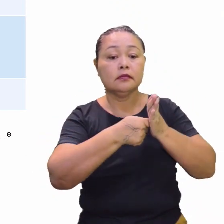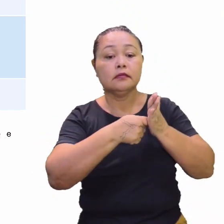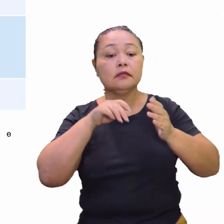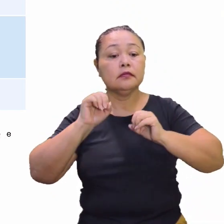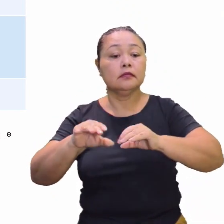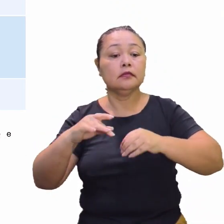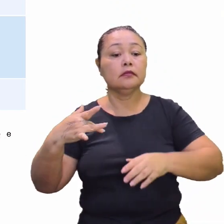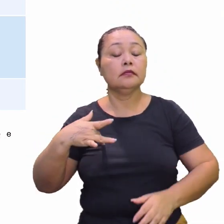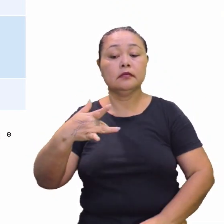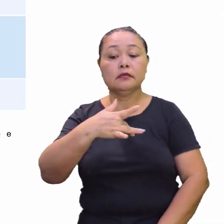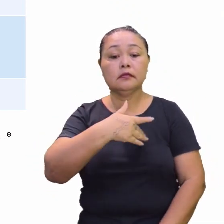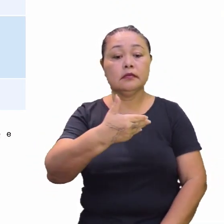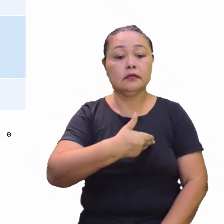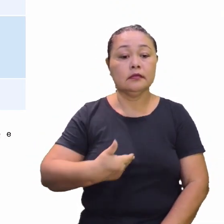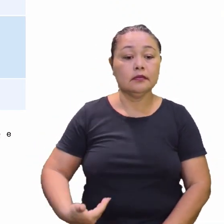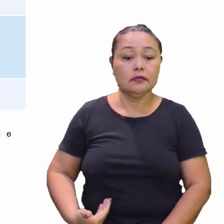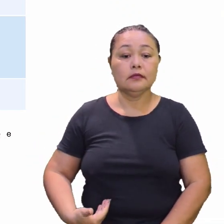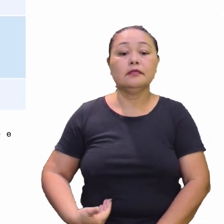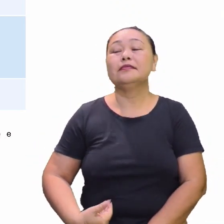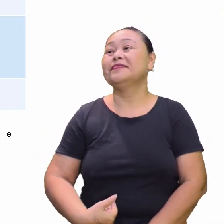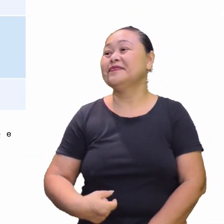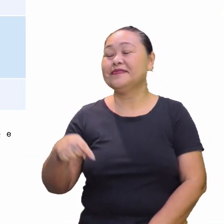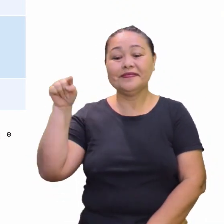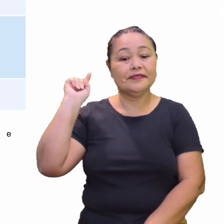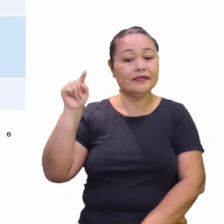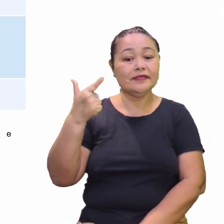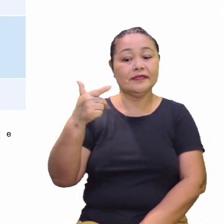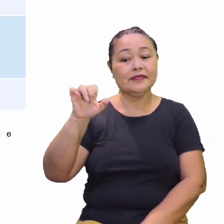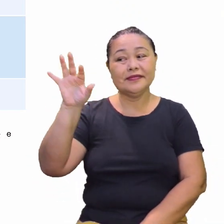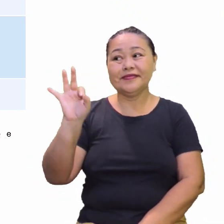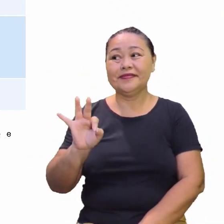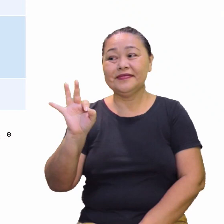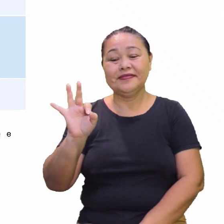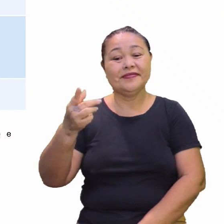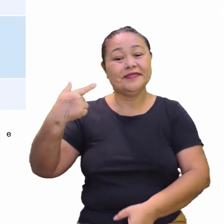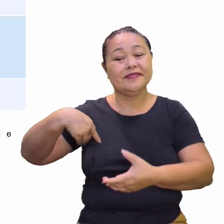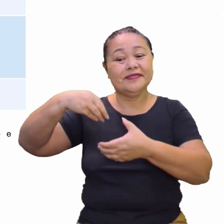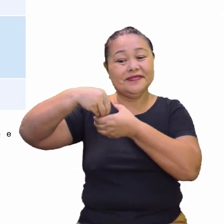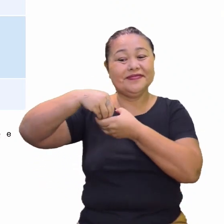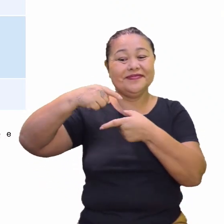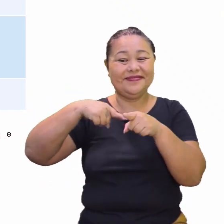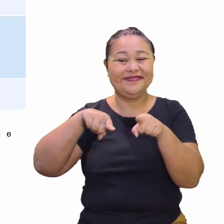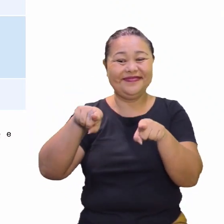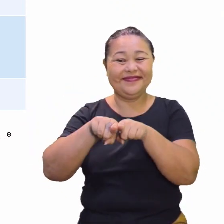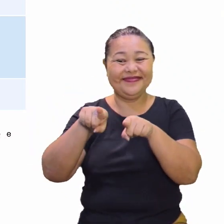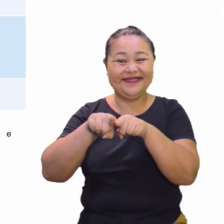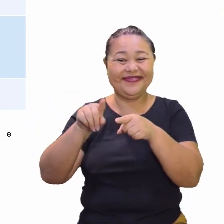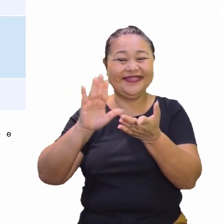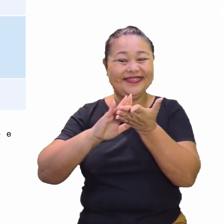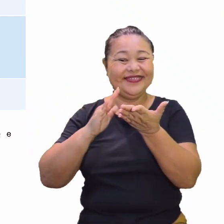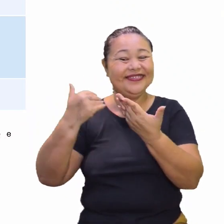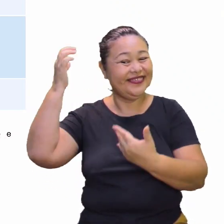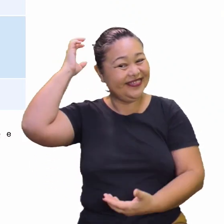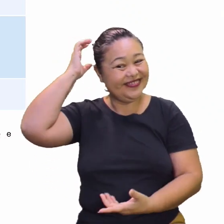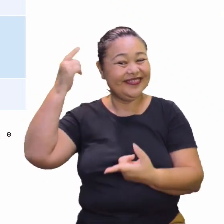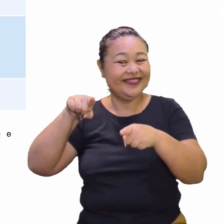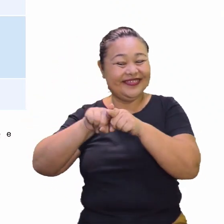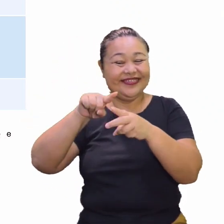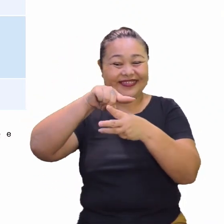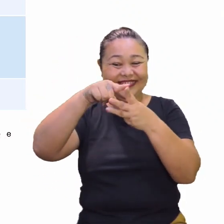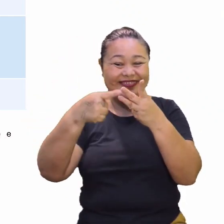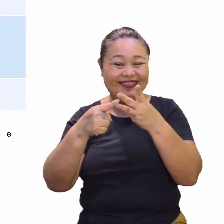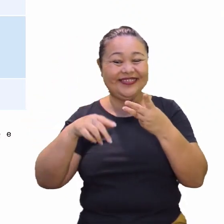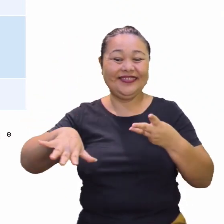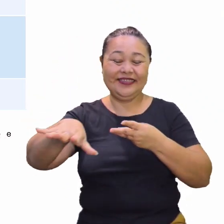defesa, educação, saúde pública. Tu tá aí, né, Rogério? Estou aqui, ó, 28%. E eu tô aí também? Também. E a Aldelina também? Também.